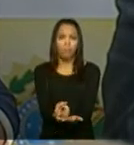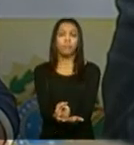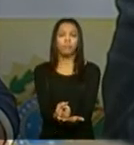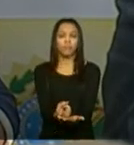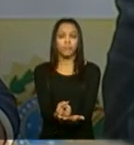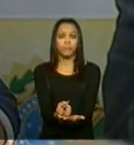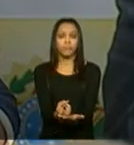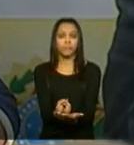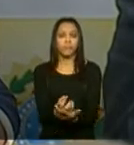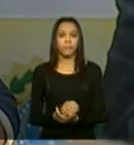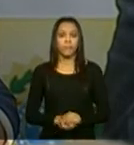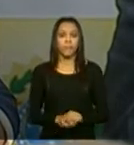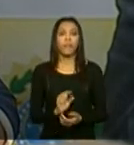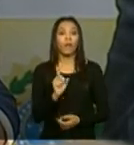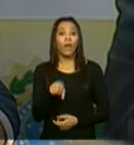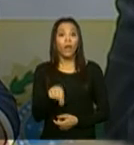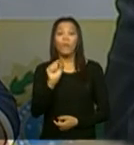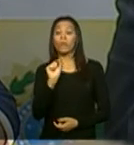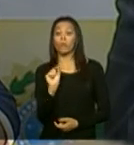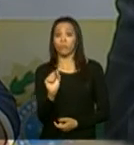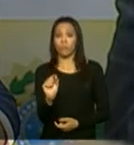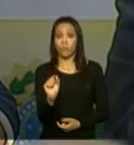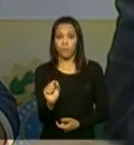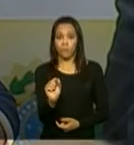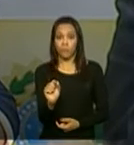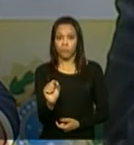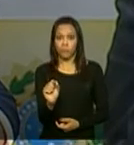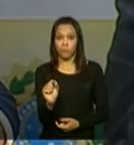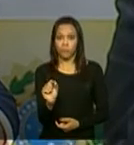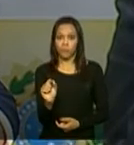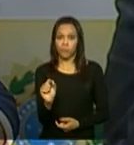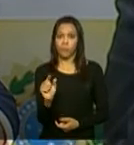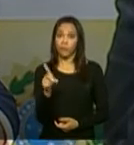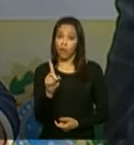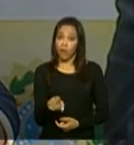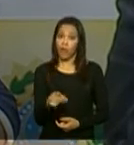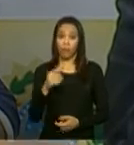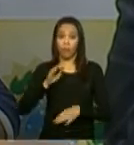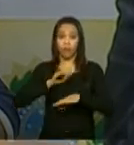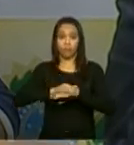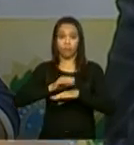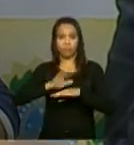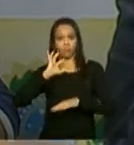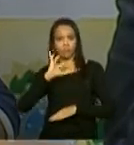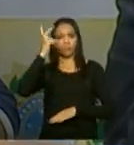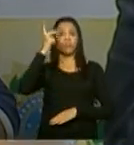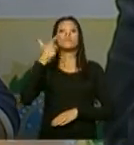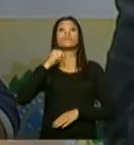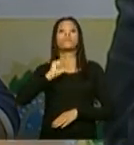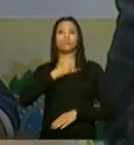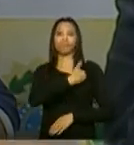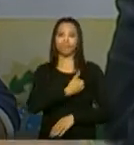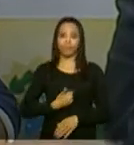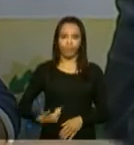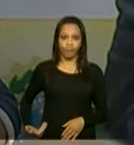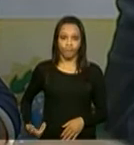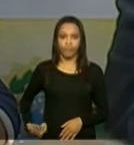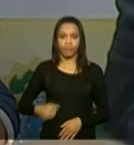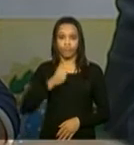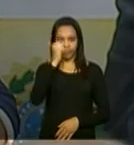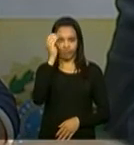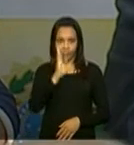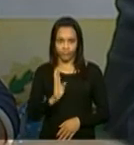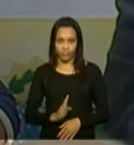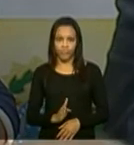joão goulart é uma uma posição de governo é com relação à